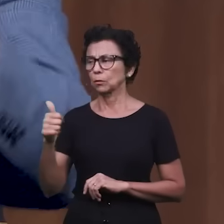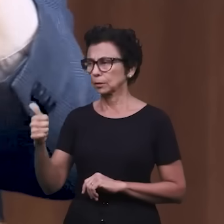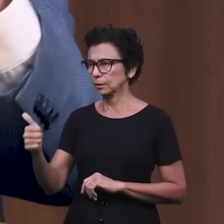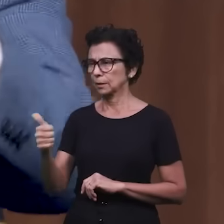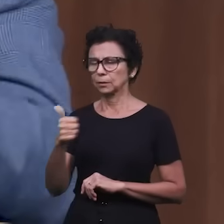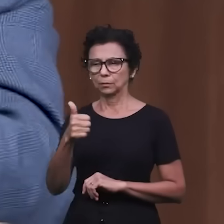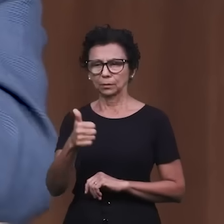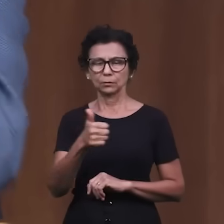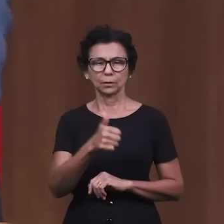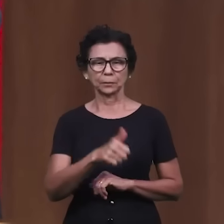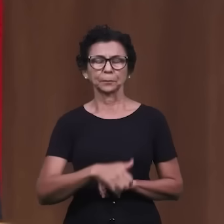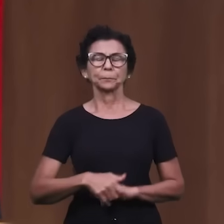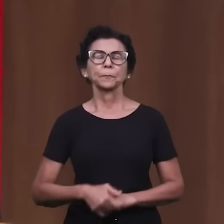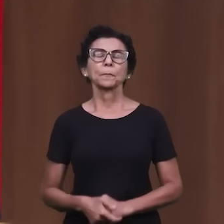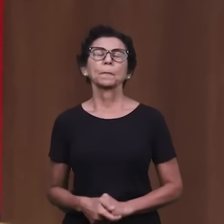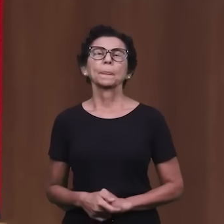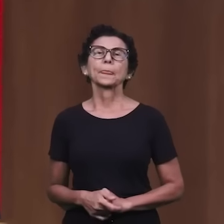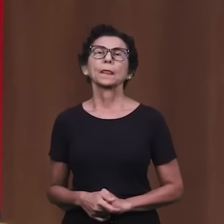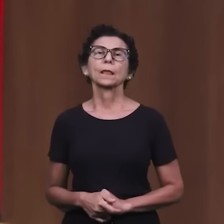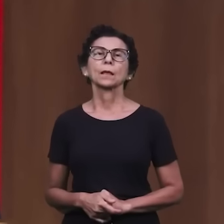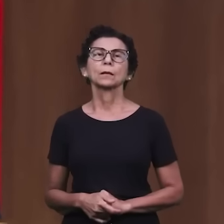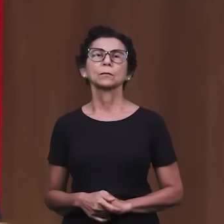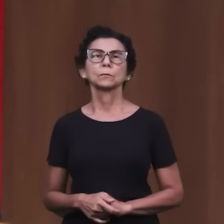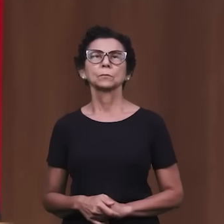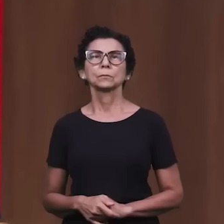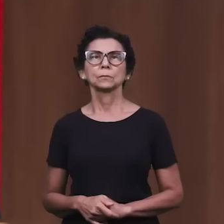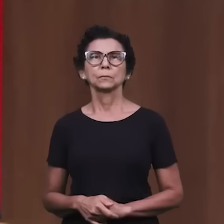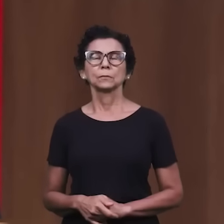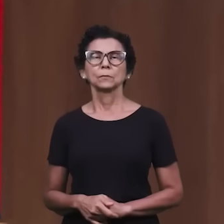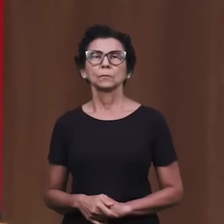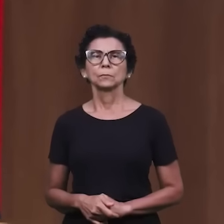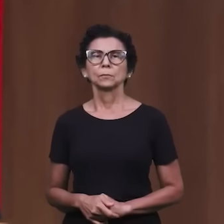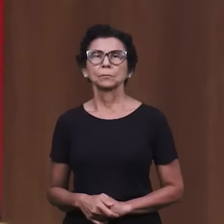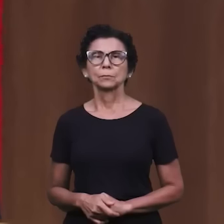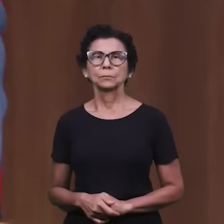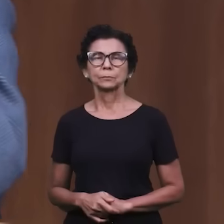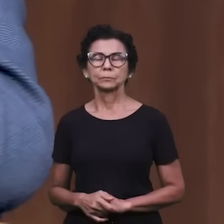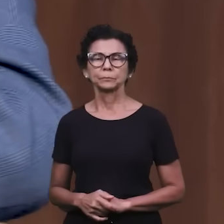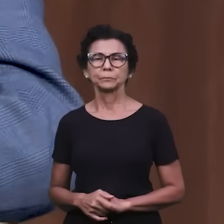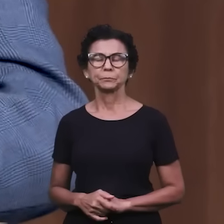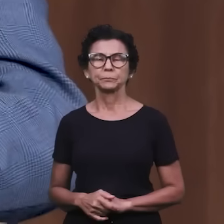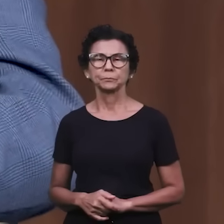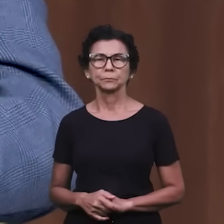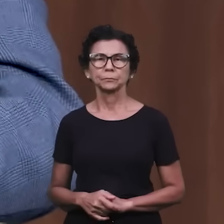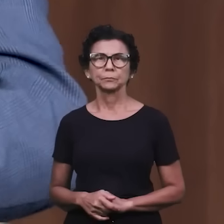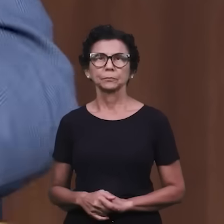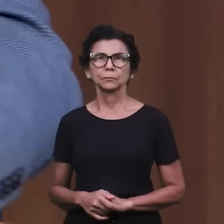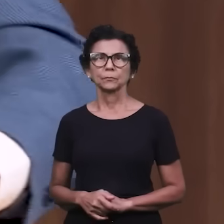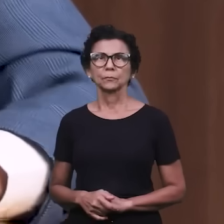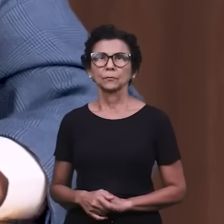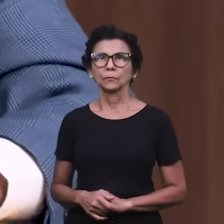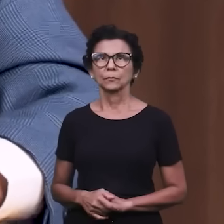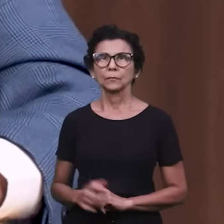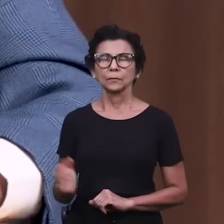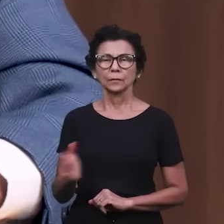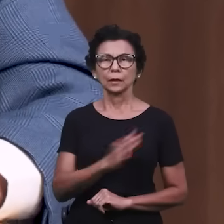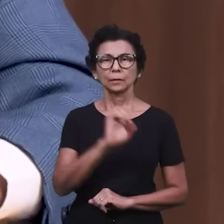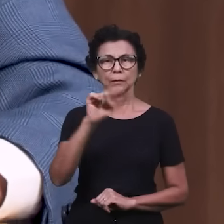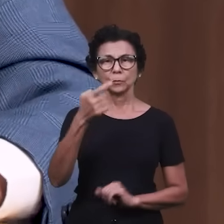Aqui eu também tive, tal, tudo bem. Então esse dá preferência. Quando passa isso, a primeira pergunta que eu fazia é assim, alguém tem